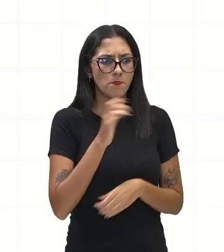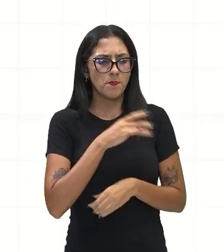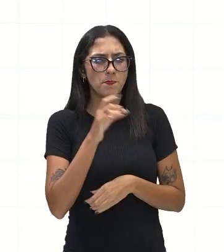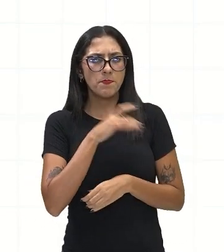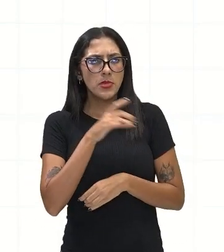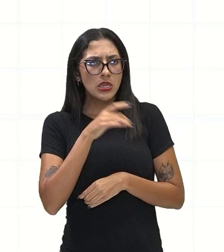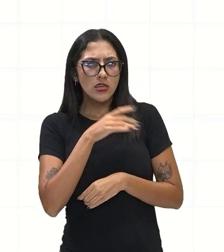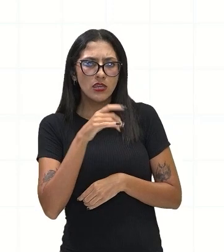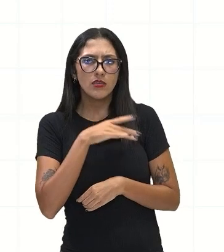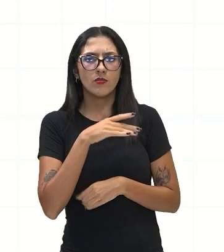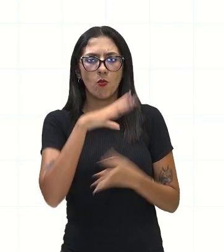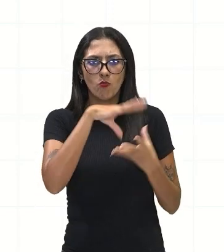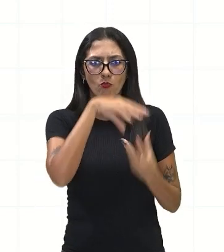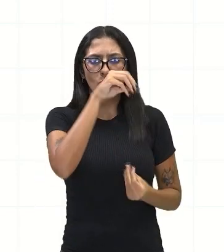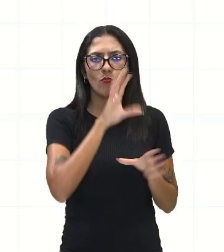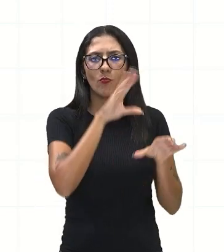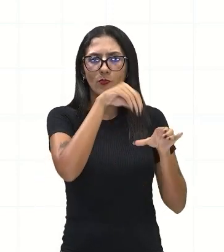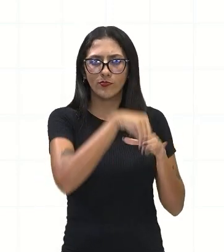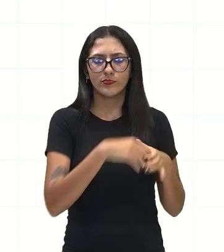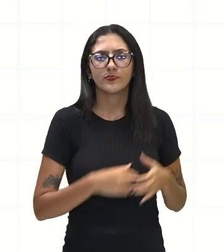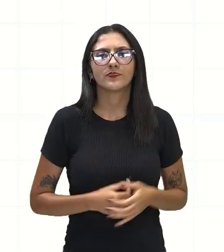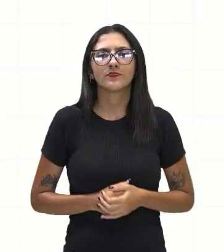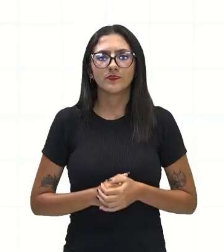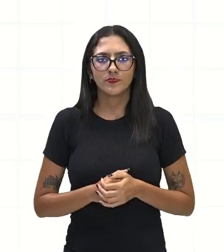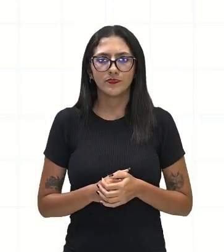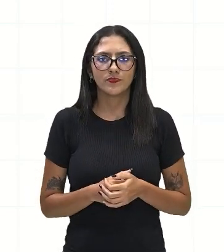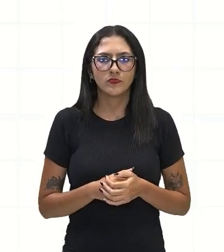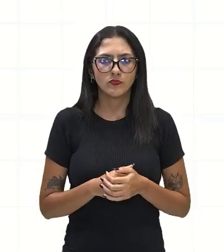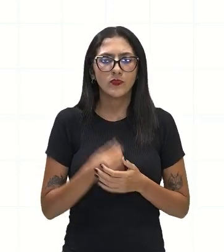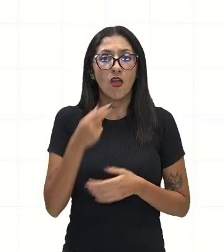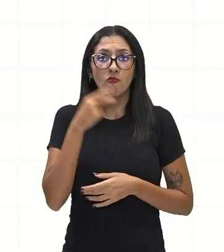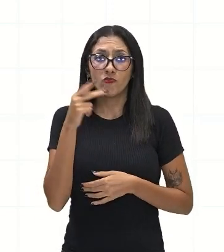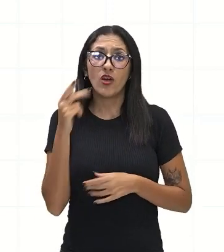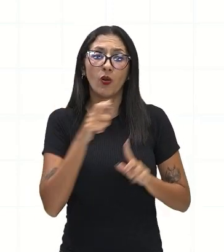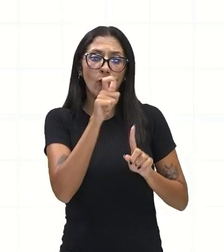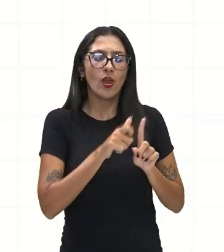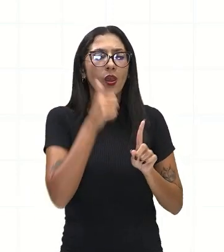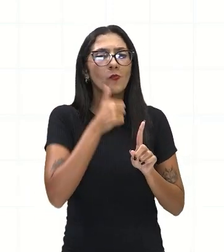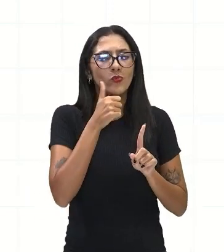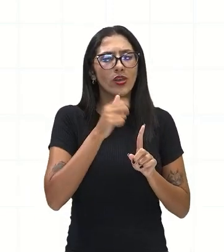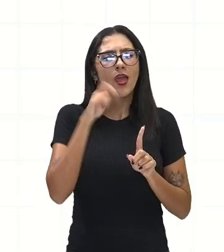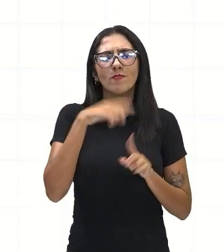da família. Dizem que é muito bonita, mas é bem difícil de